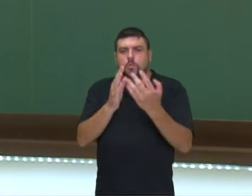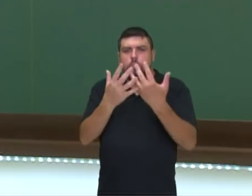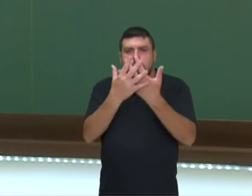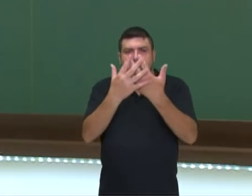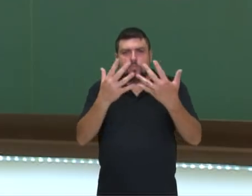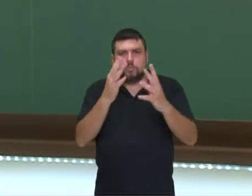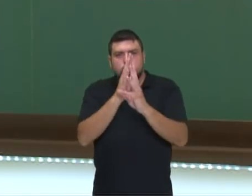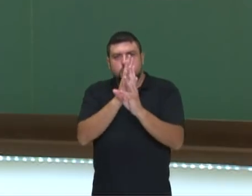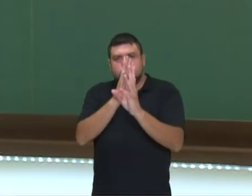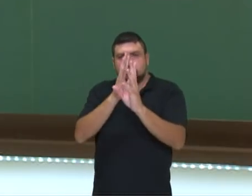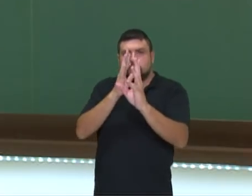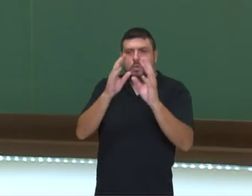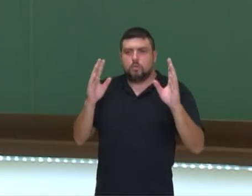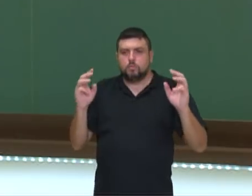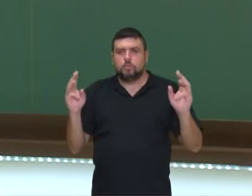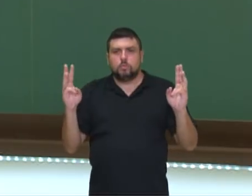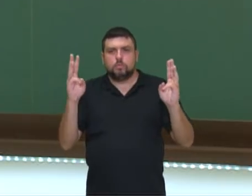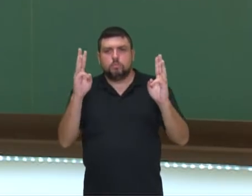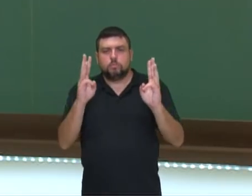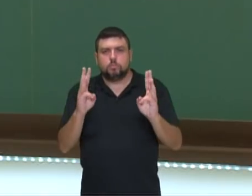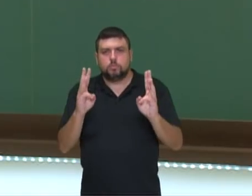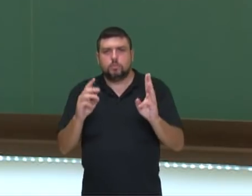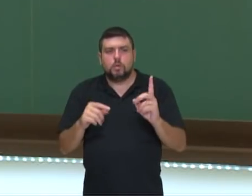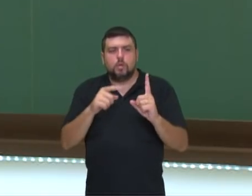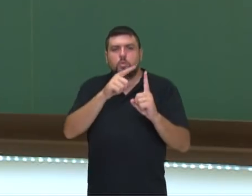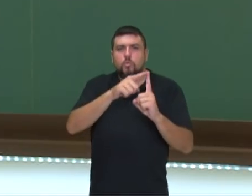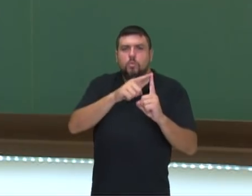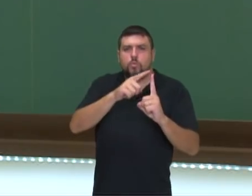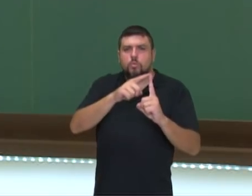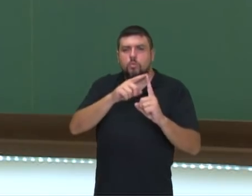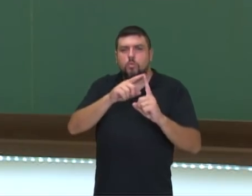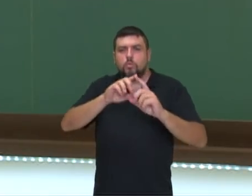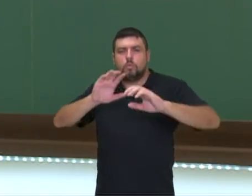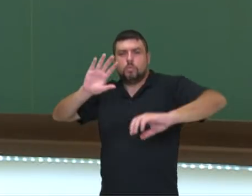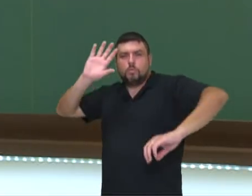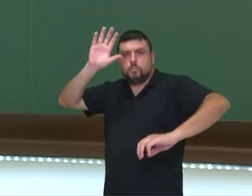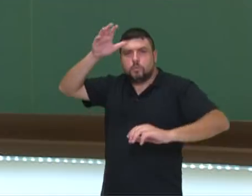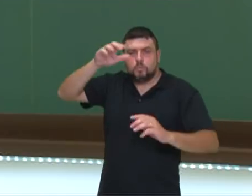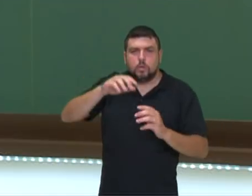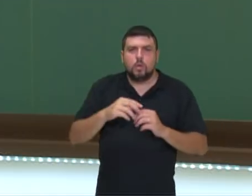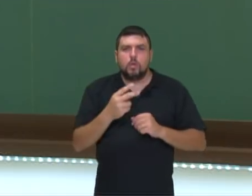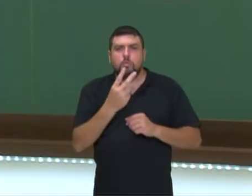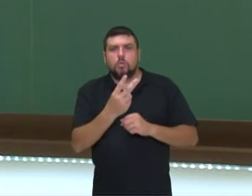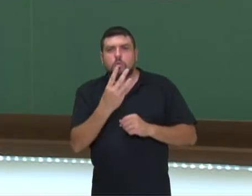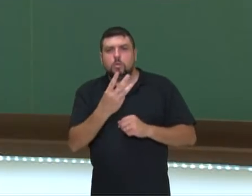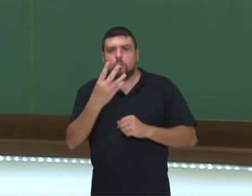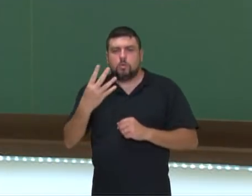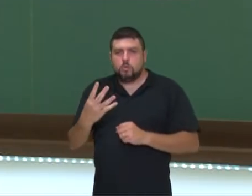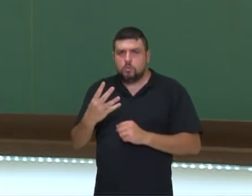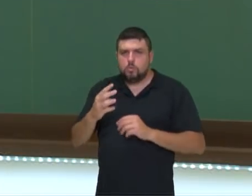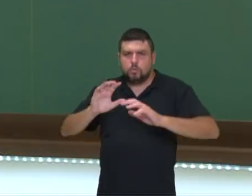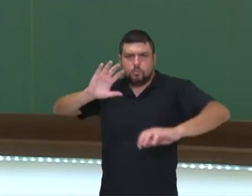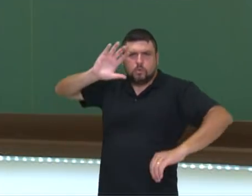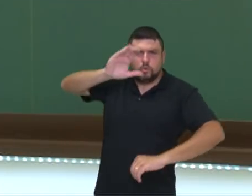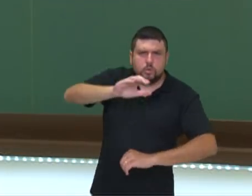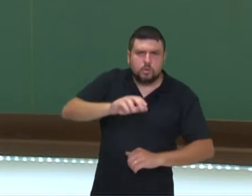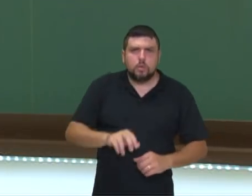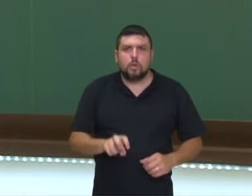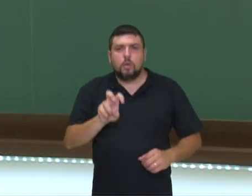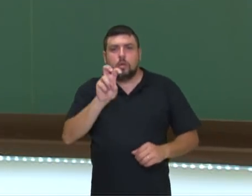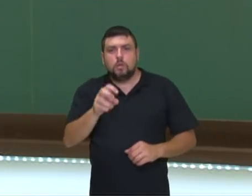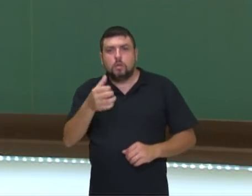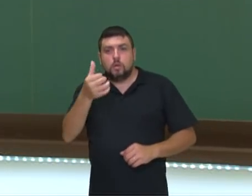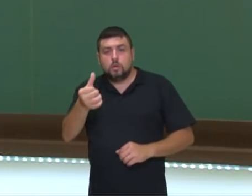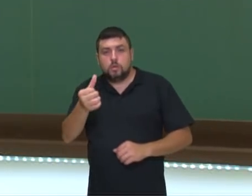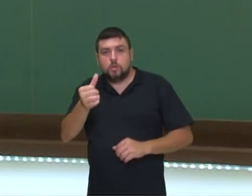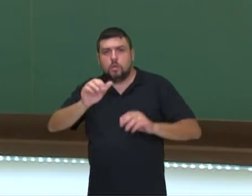numeração. A posição 1, considerada a posição do saque, 2, 3 e 4 são as posições de ataque, 5 e 6 são as posições de defesa, assim